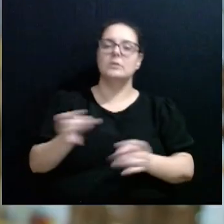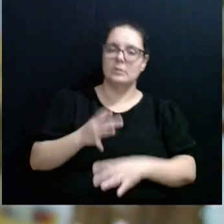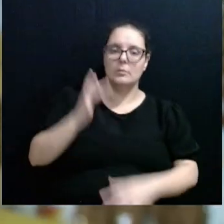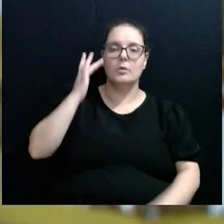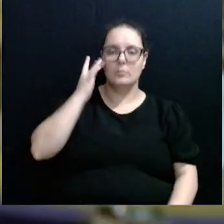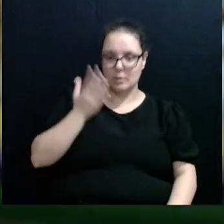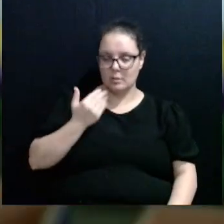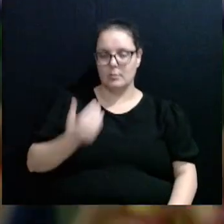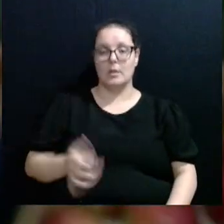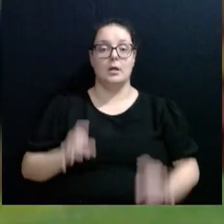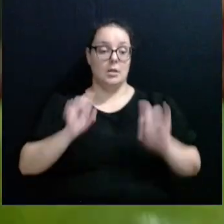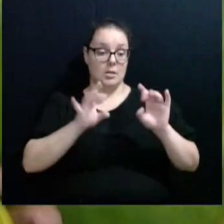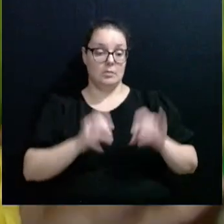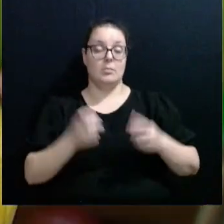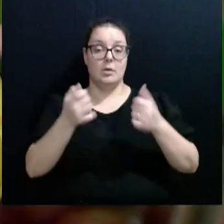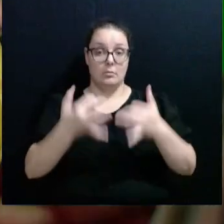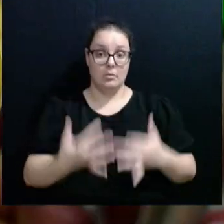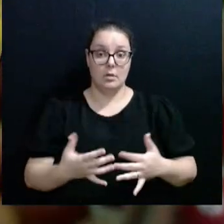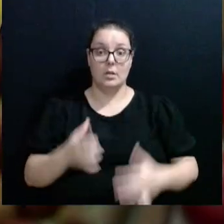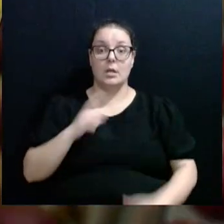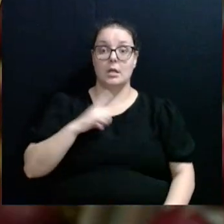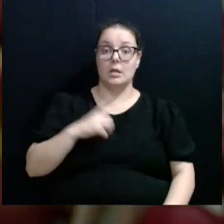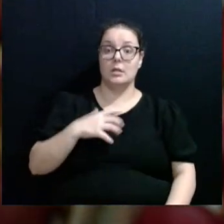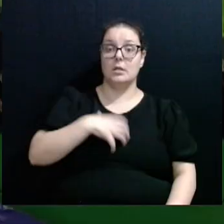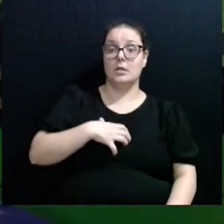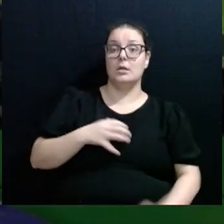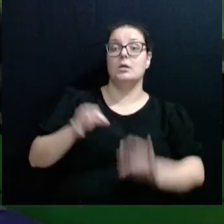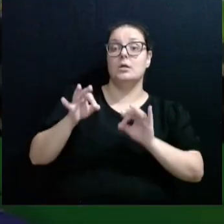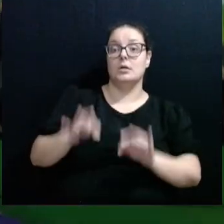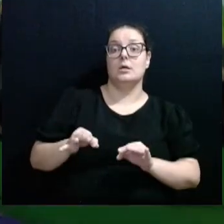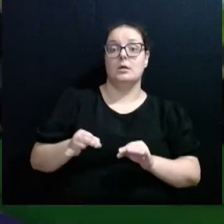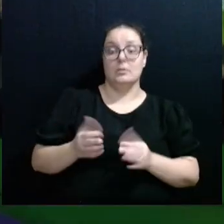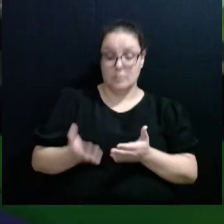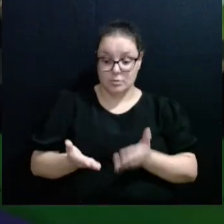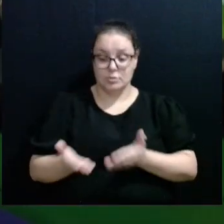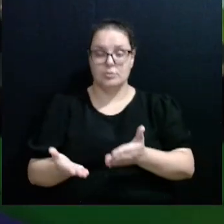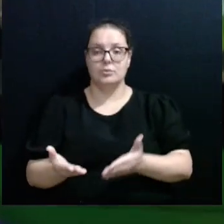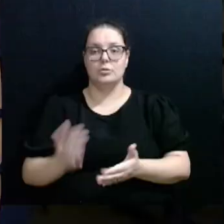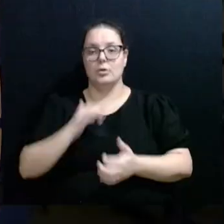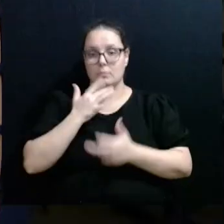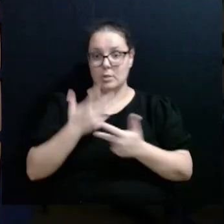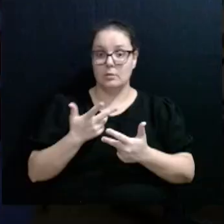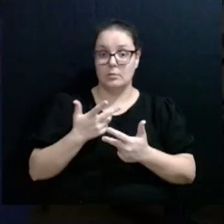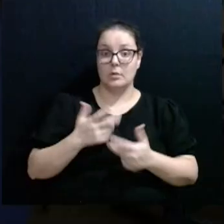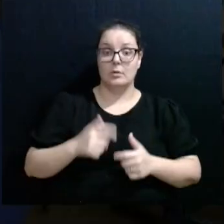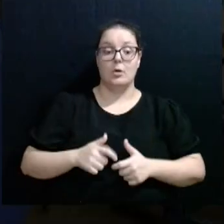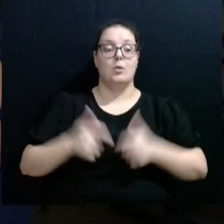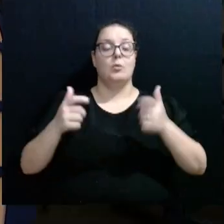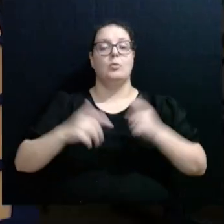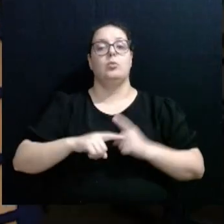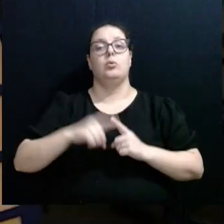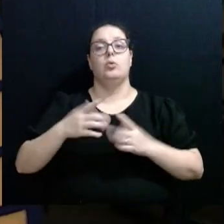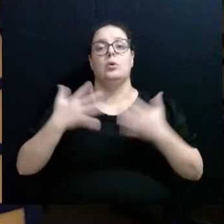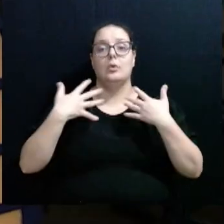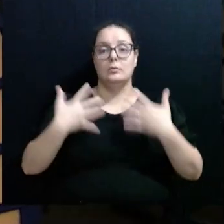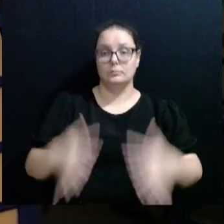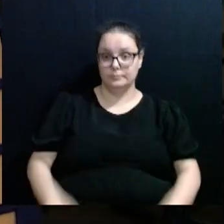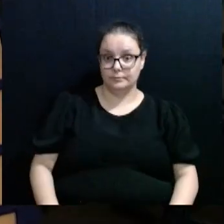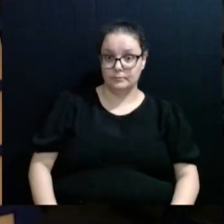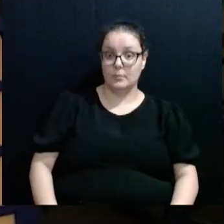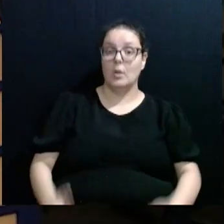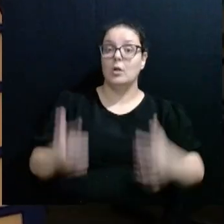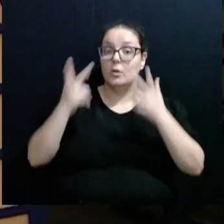ainda explica que existem maneiras corretas de conservar as frutas devido às altas temperaturas. Normalmente, todas as frutas podem